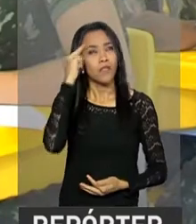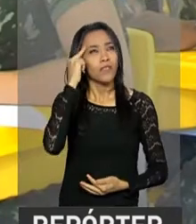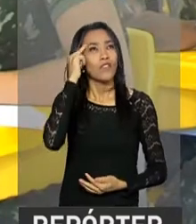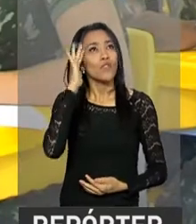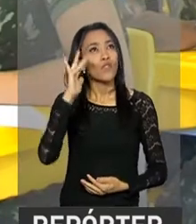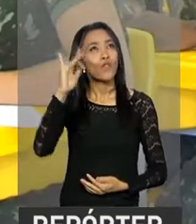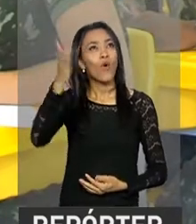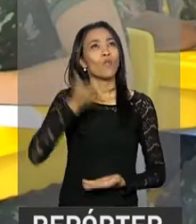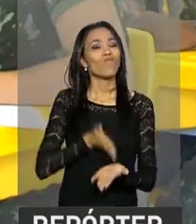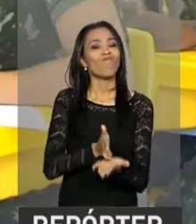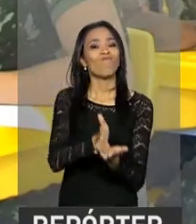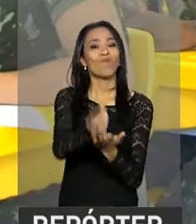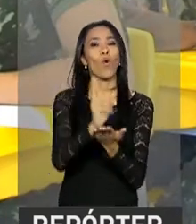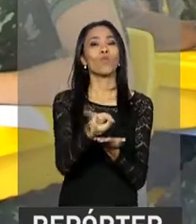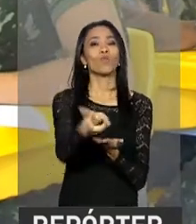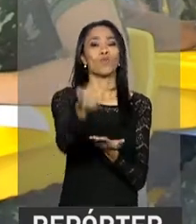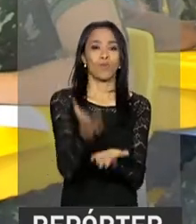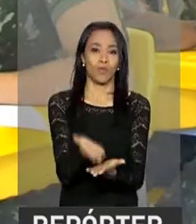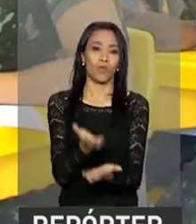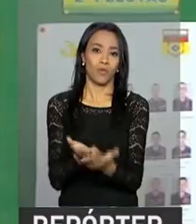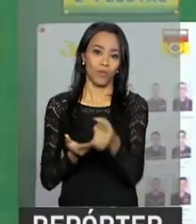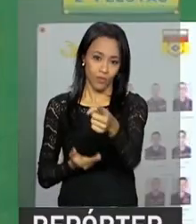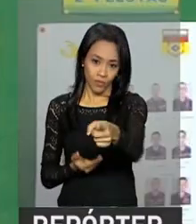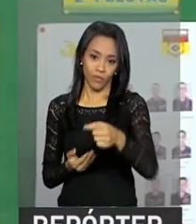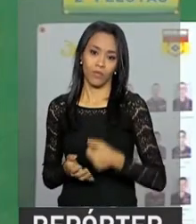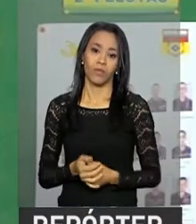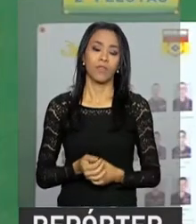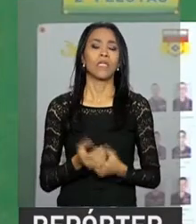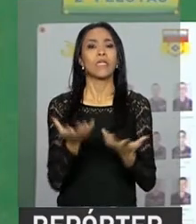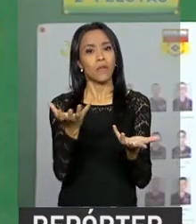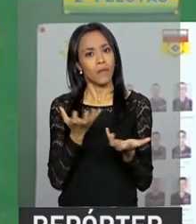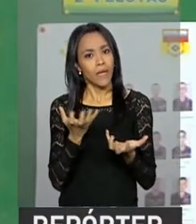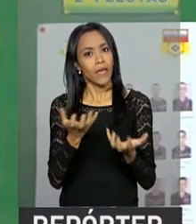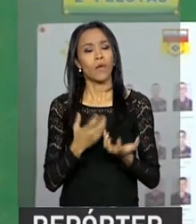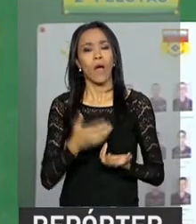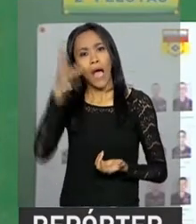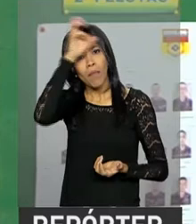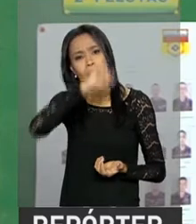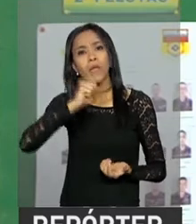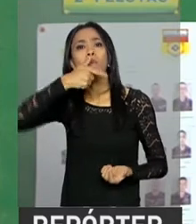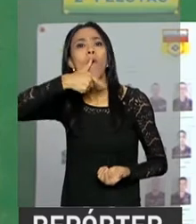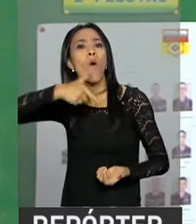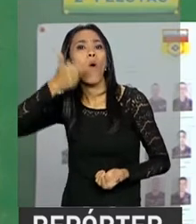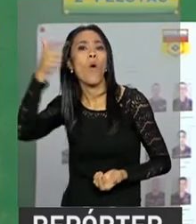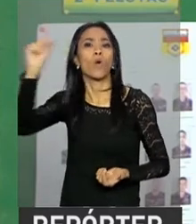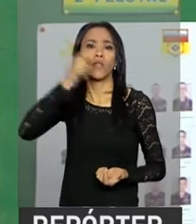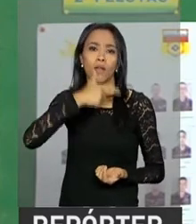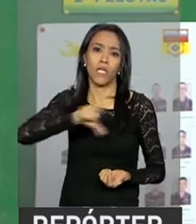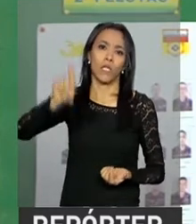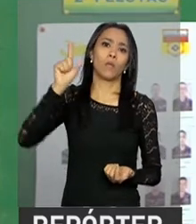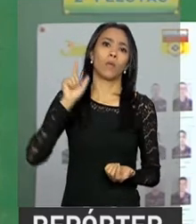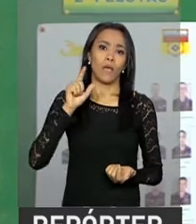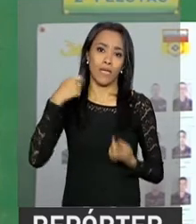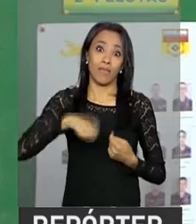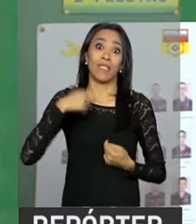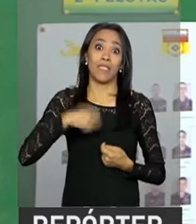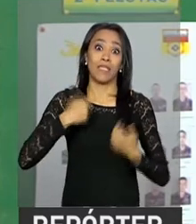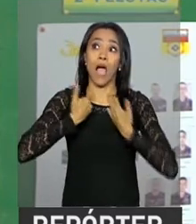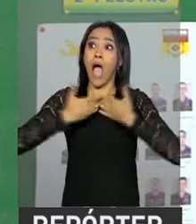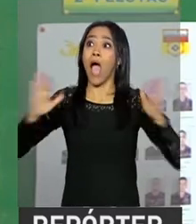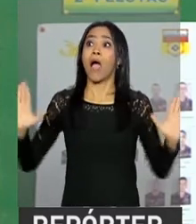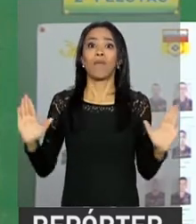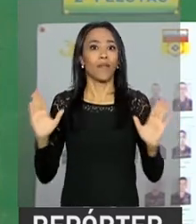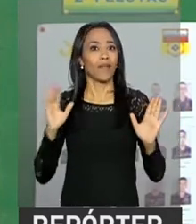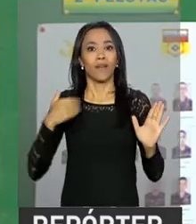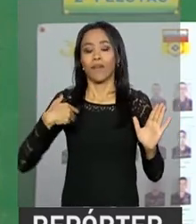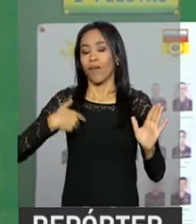O plano agora é continuar os estudos. Me habilitar num idioma, que é um setor dentro do Exército que abre muitas